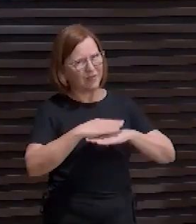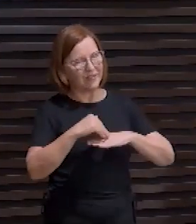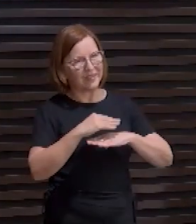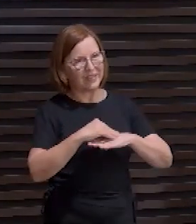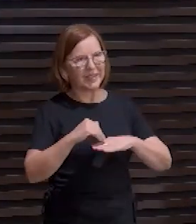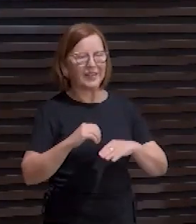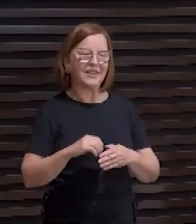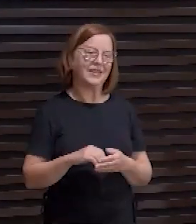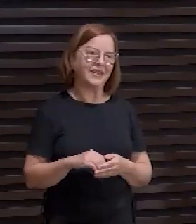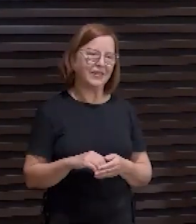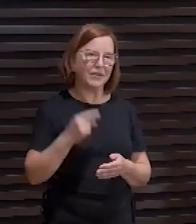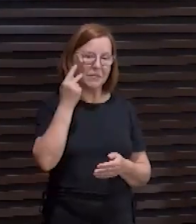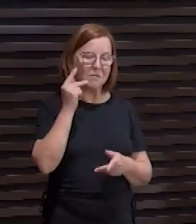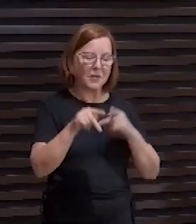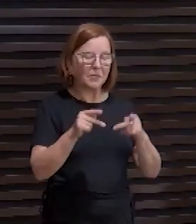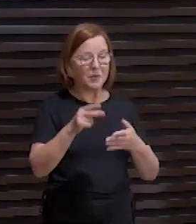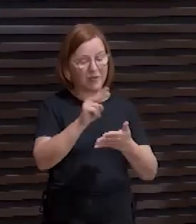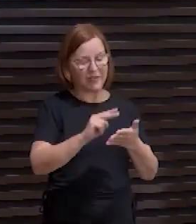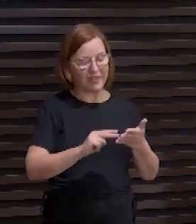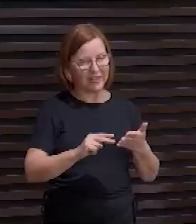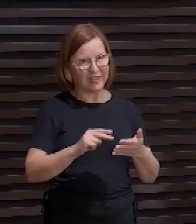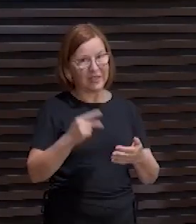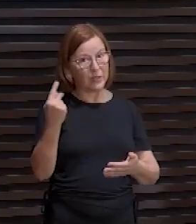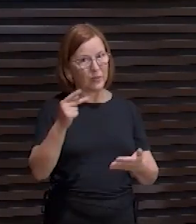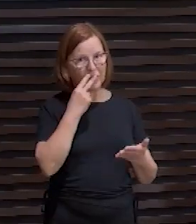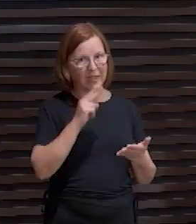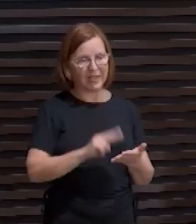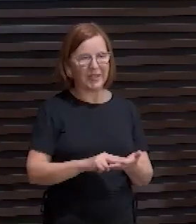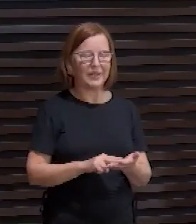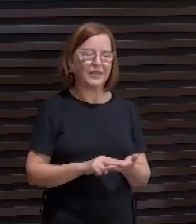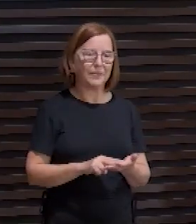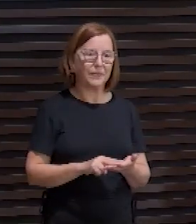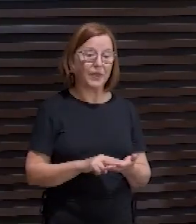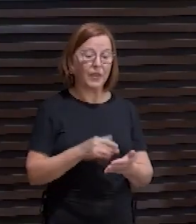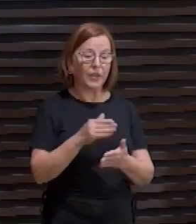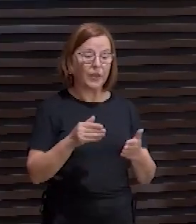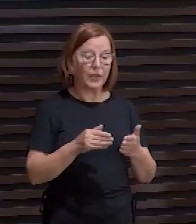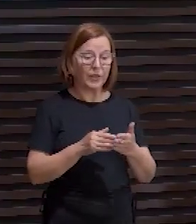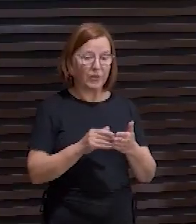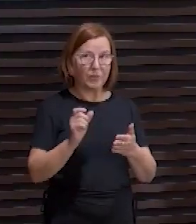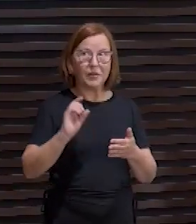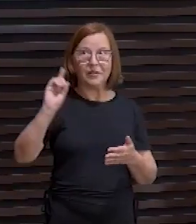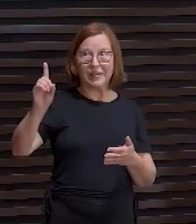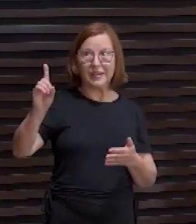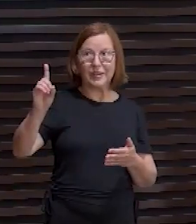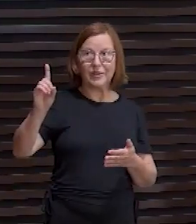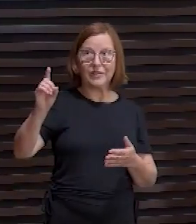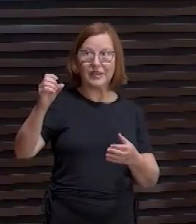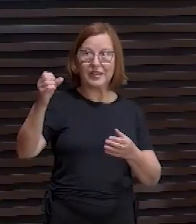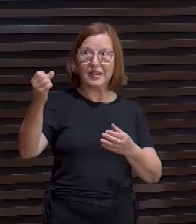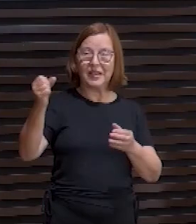leriam a carta que ele estava encaminhando. Mas nós cremos que a Escritura é inspirada por Deus. E quando nós lemos esse